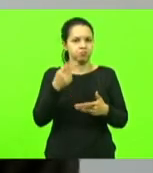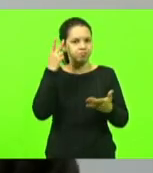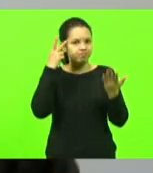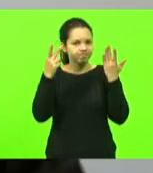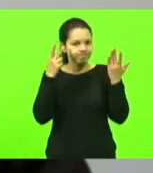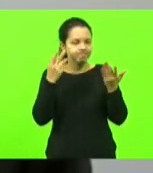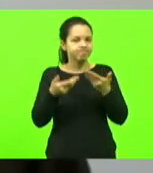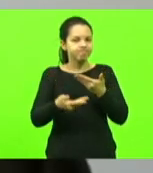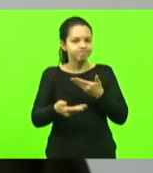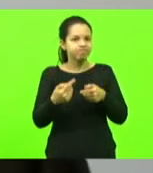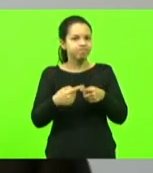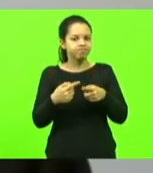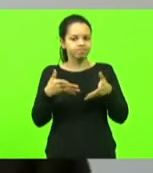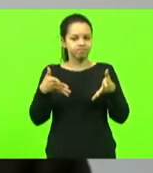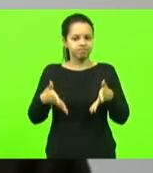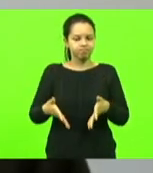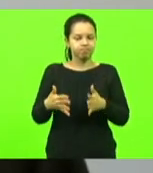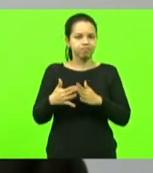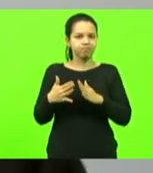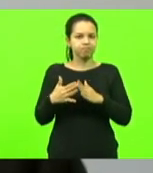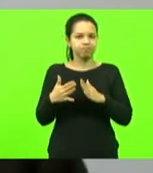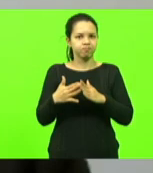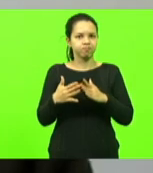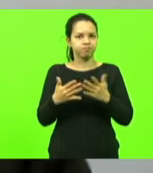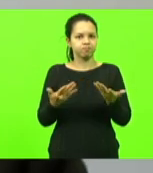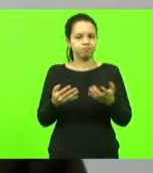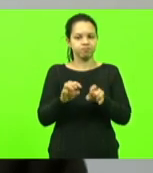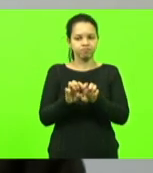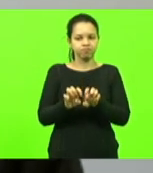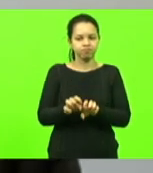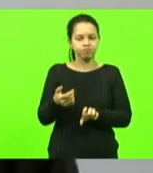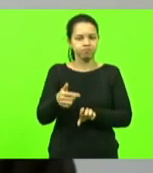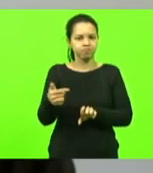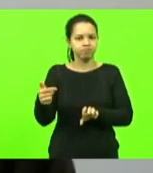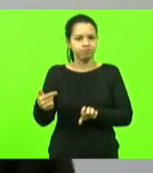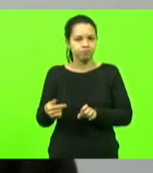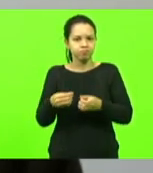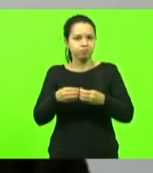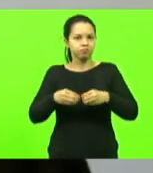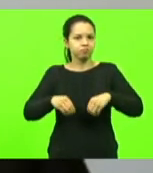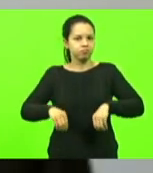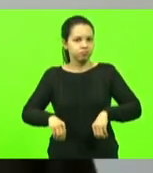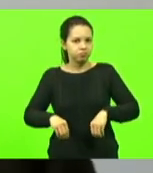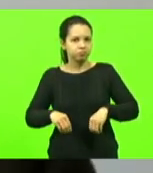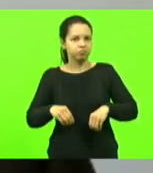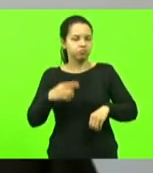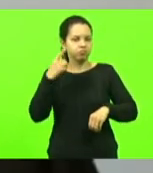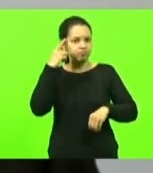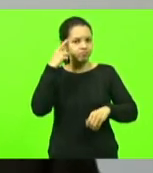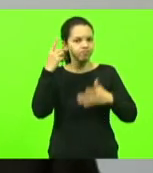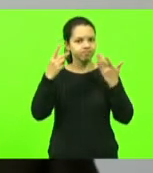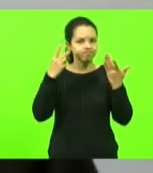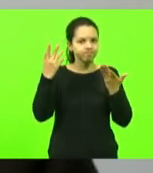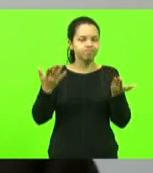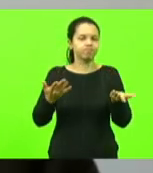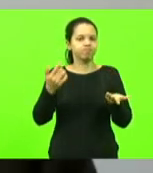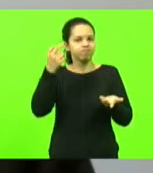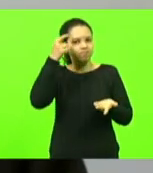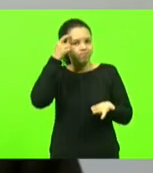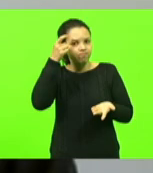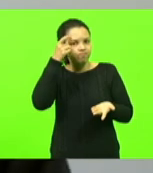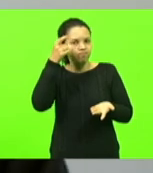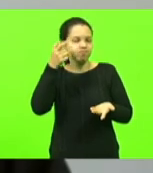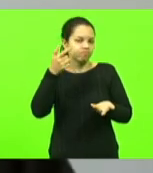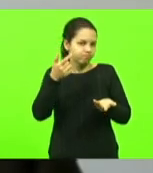repente ele chega em casa, não tem como ter a estrutura adequada, ele vai se prejudicando psicologicamente, né? Então, afeta